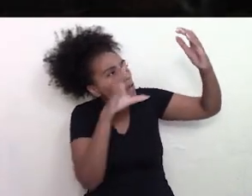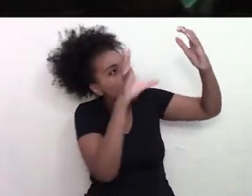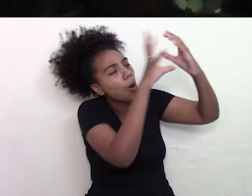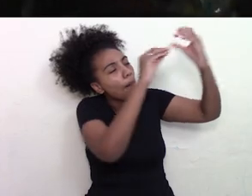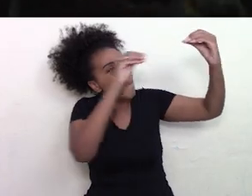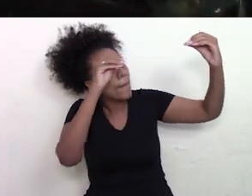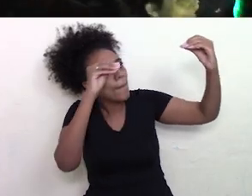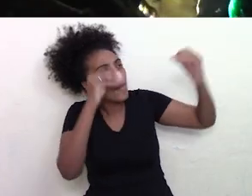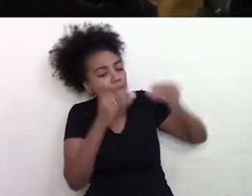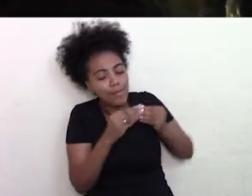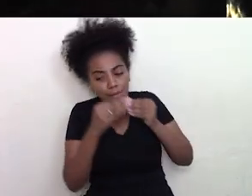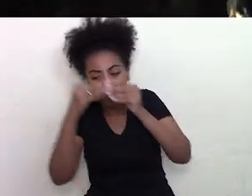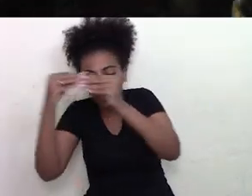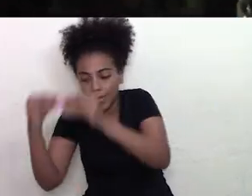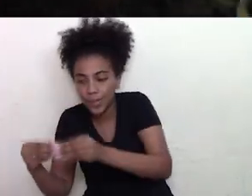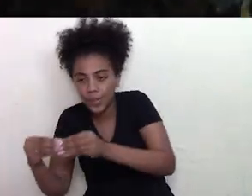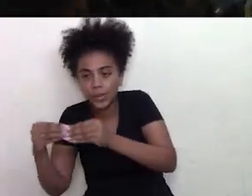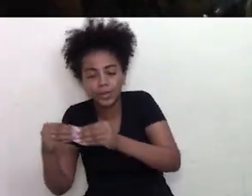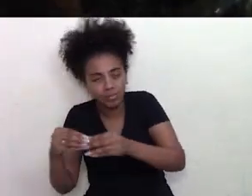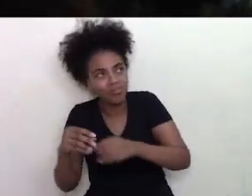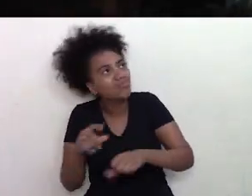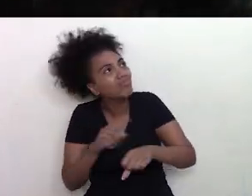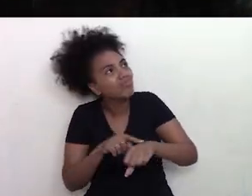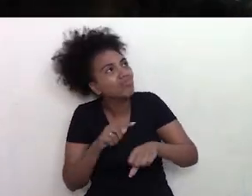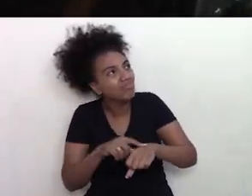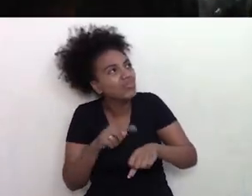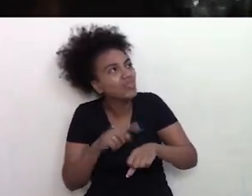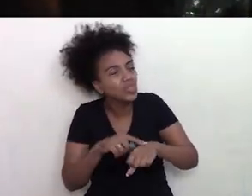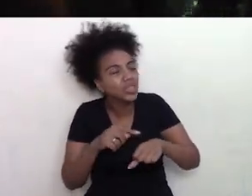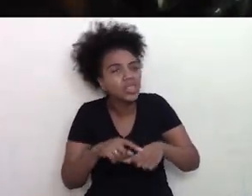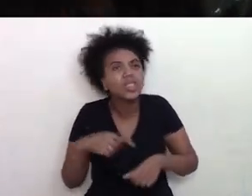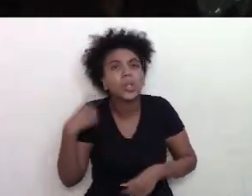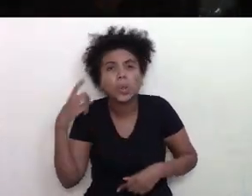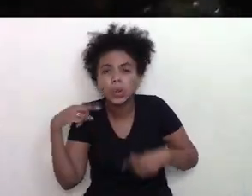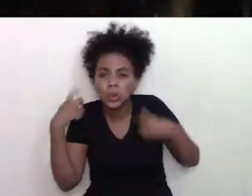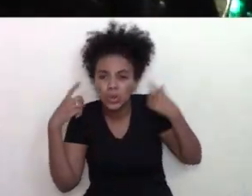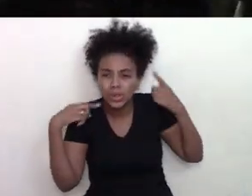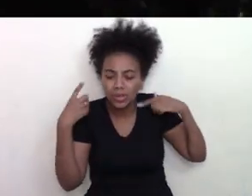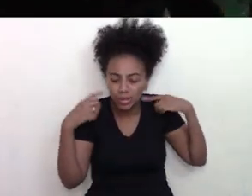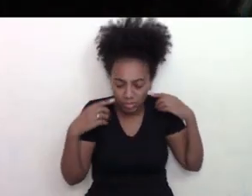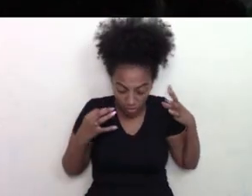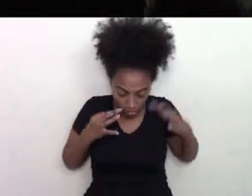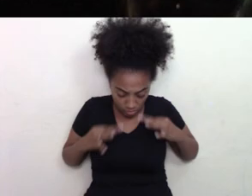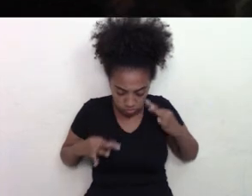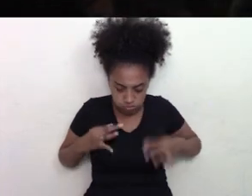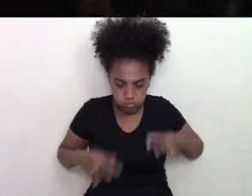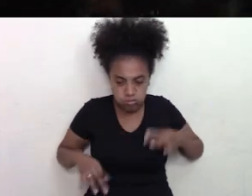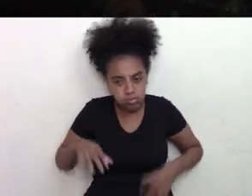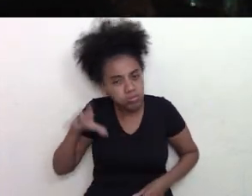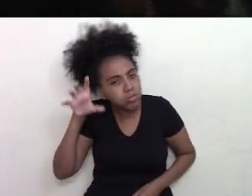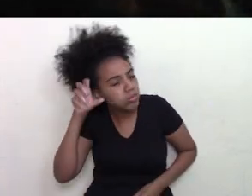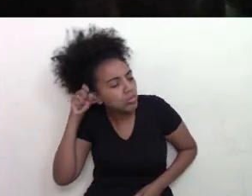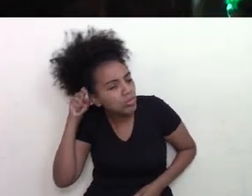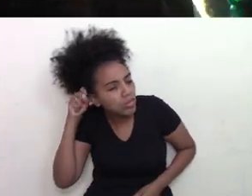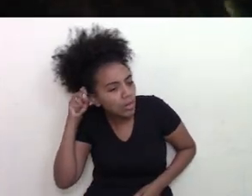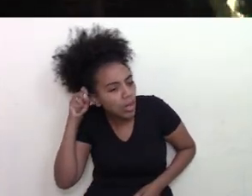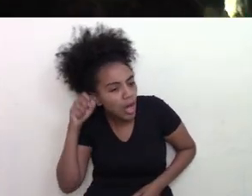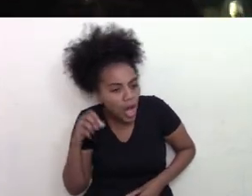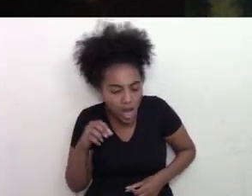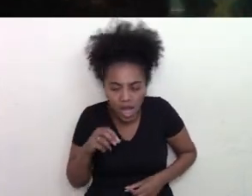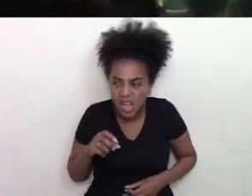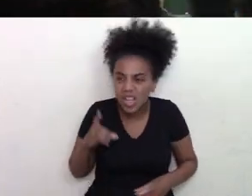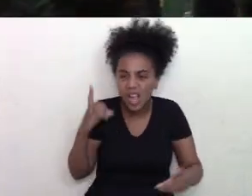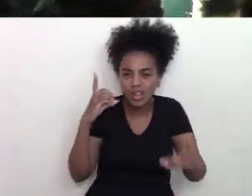beijo, eu vou passar o tempo que perdeu. Que coisa louca, eu já sabia. Enquanto eu me arrumava, algo me dizia: você vai